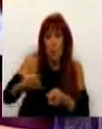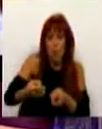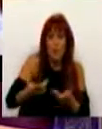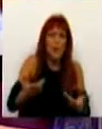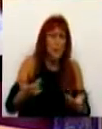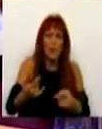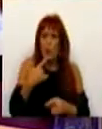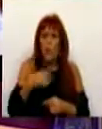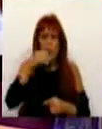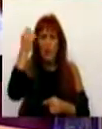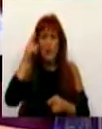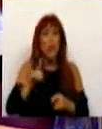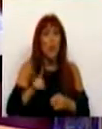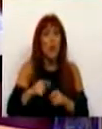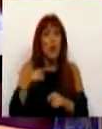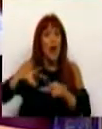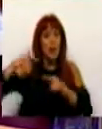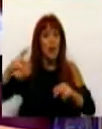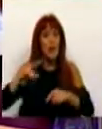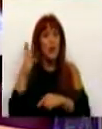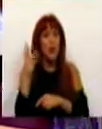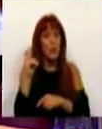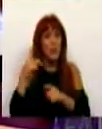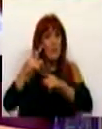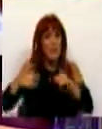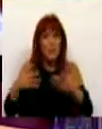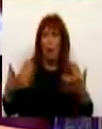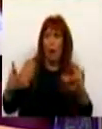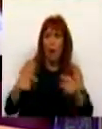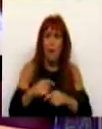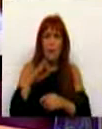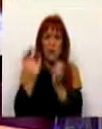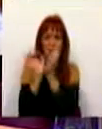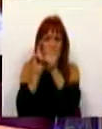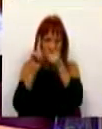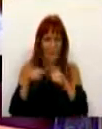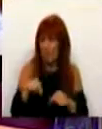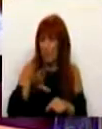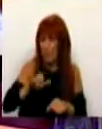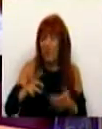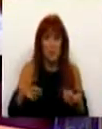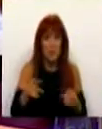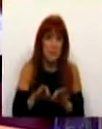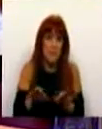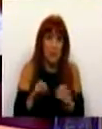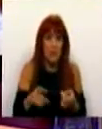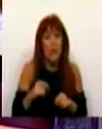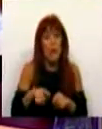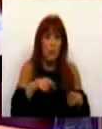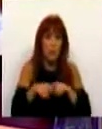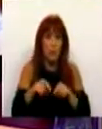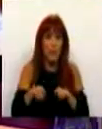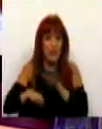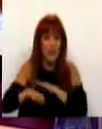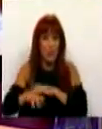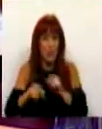votado, não nos podemos esquecer que foram as autarquias durante 4 anos e meio que foram a segurança social deste país e a verdade é que, com as políticas de